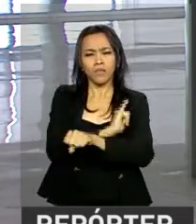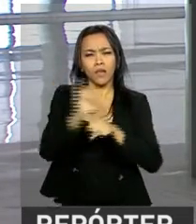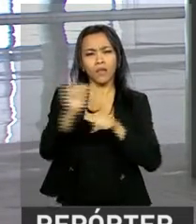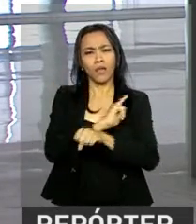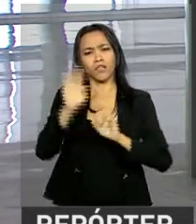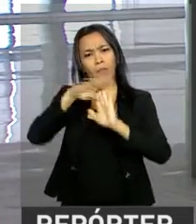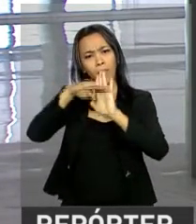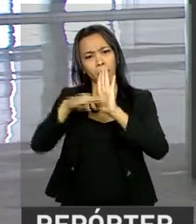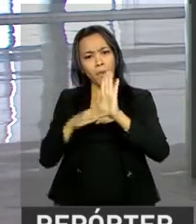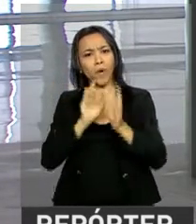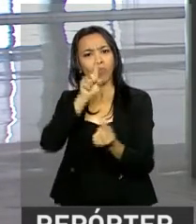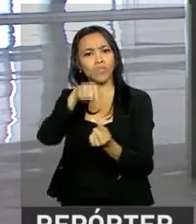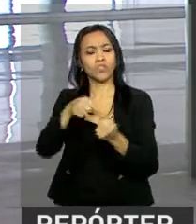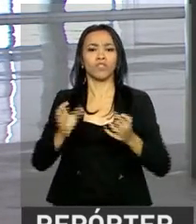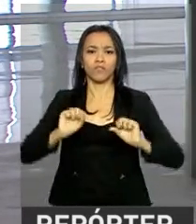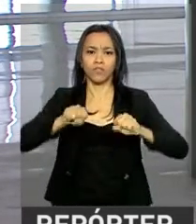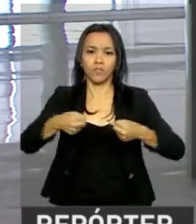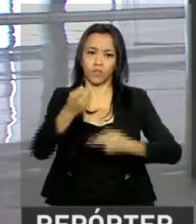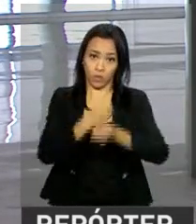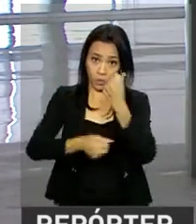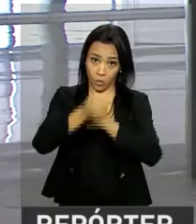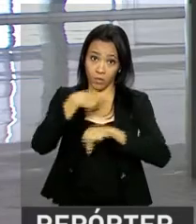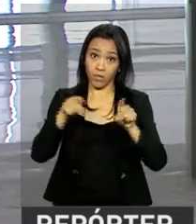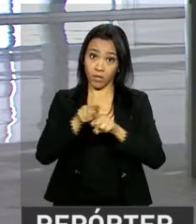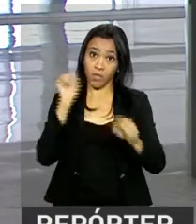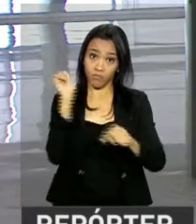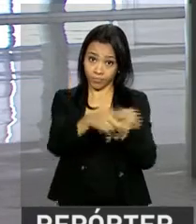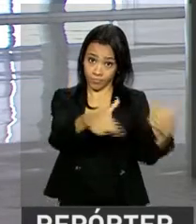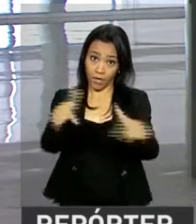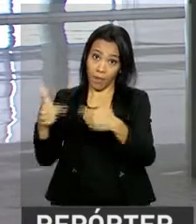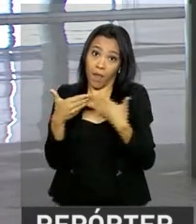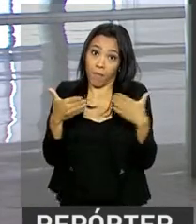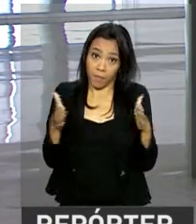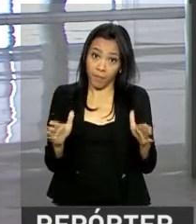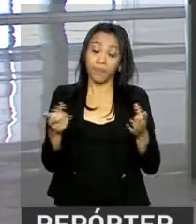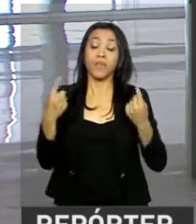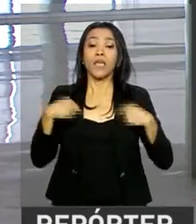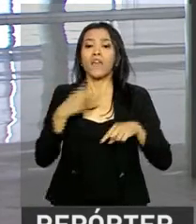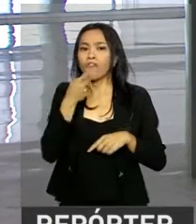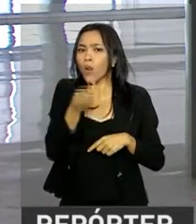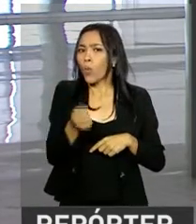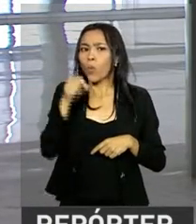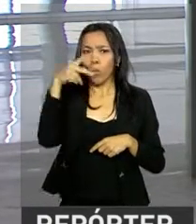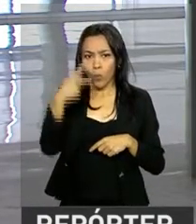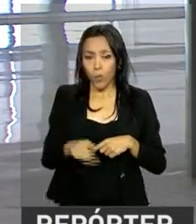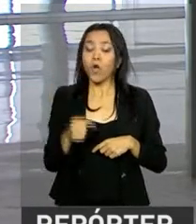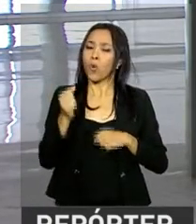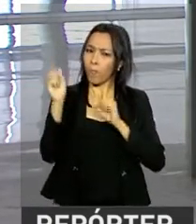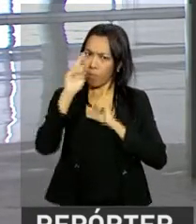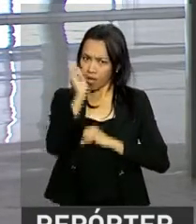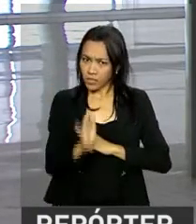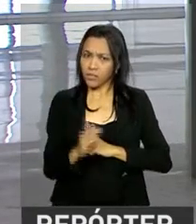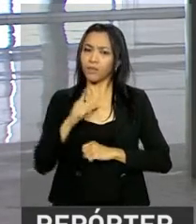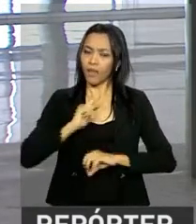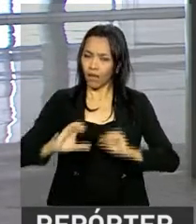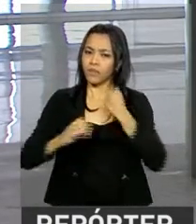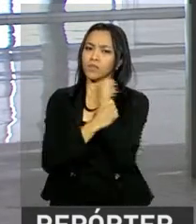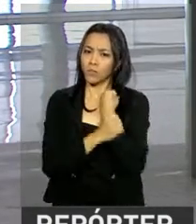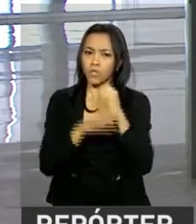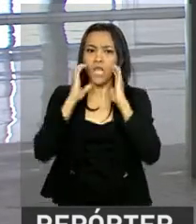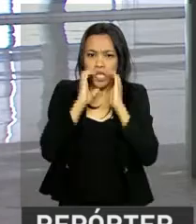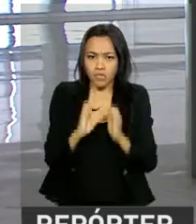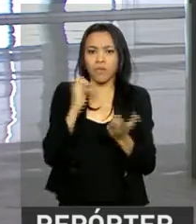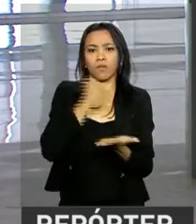economia e gerar empregos em vários momentos o presidente destacou aos empresários que o brasil tem segurança jurídica e respeitar